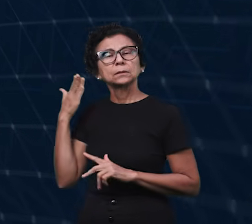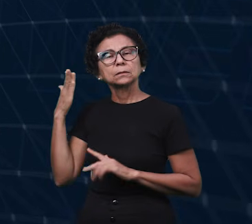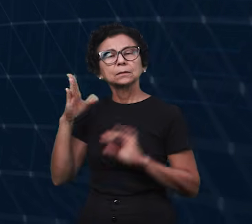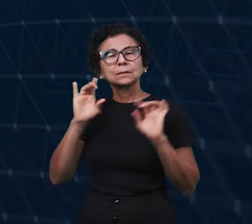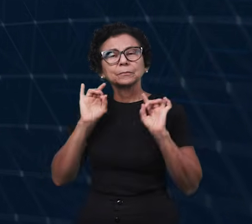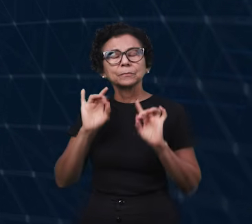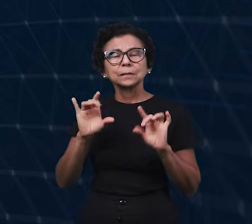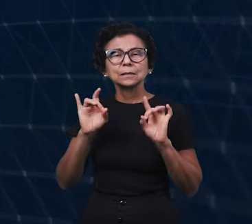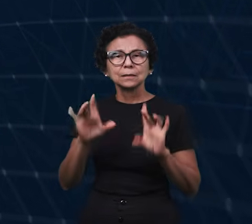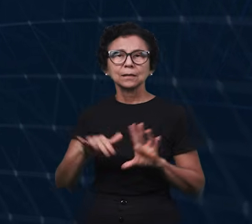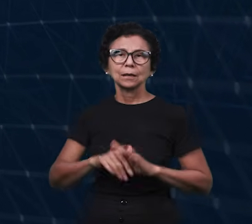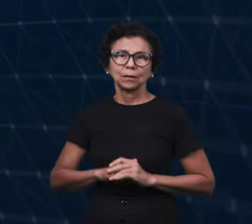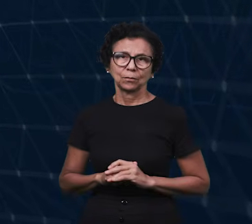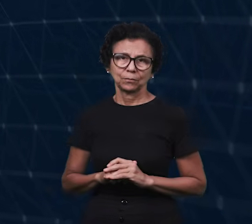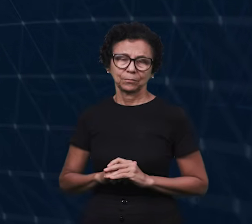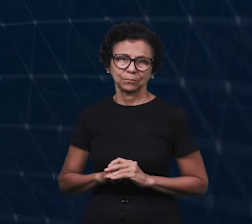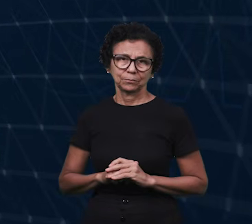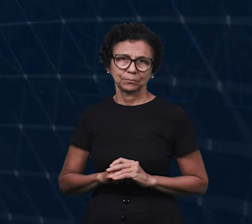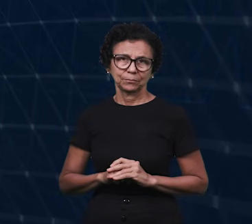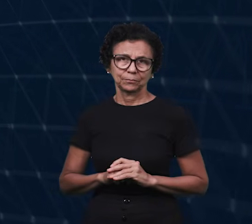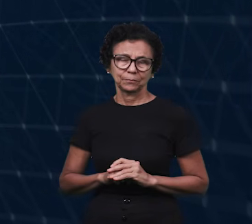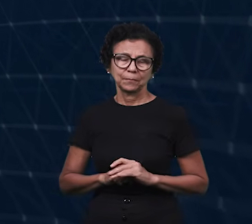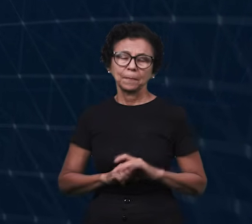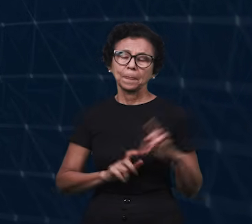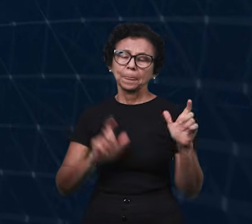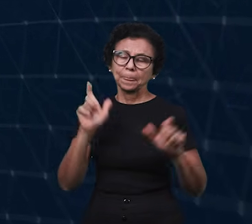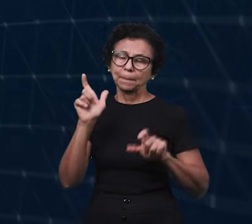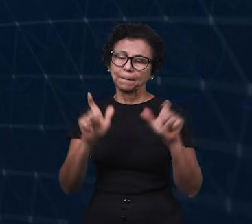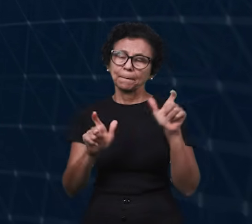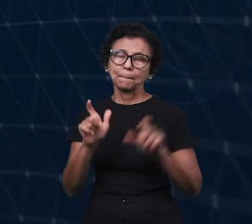encontro ao coração de todos que estavam presentes.